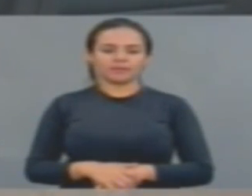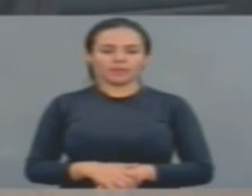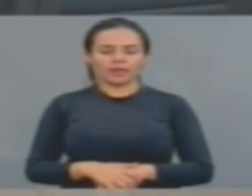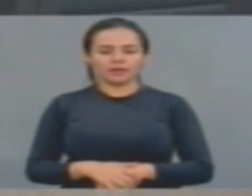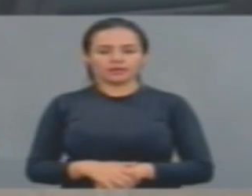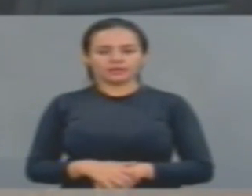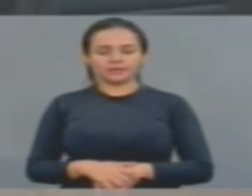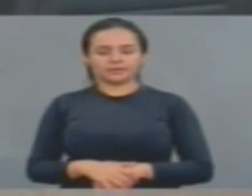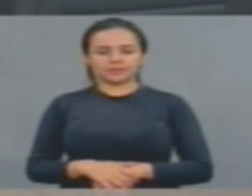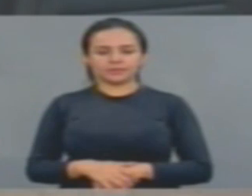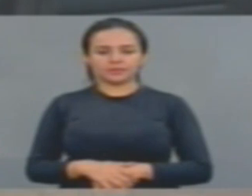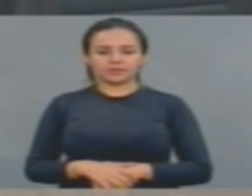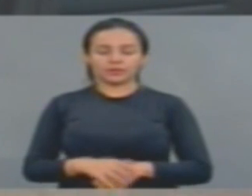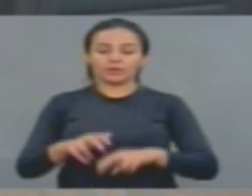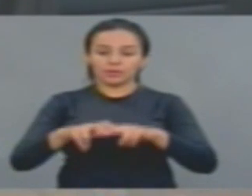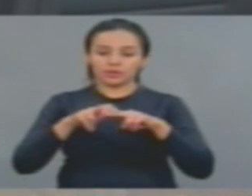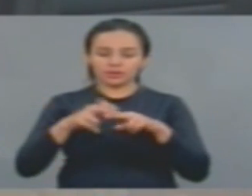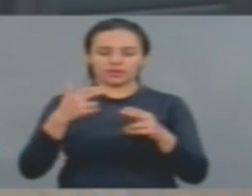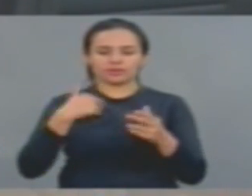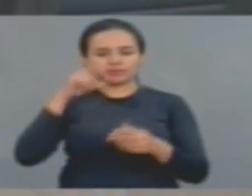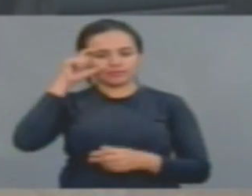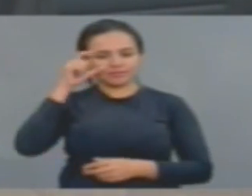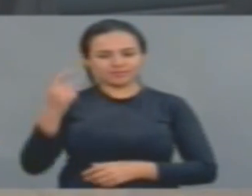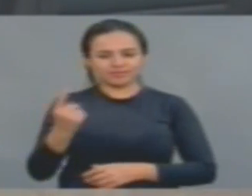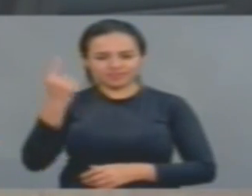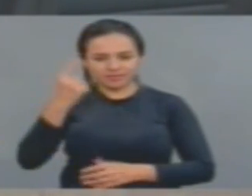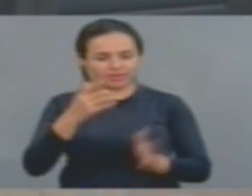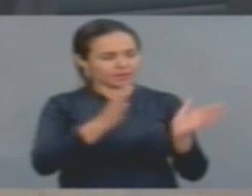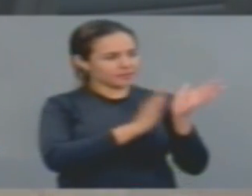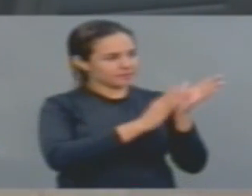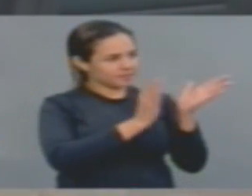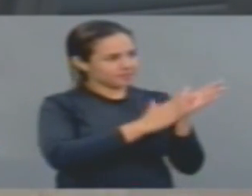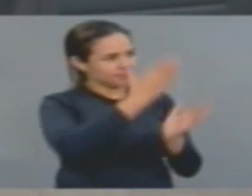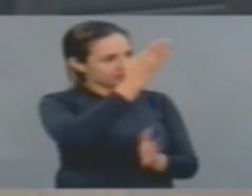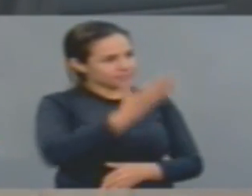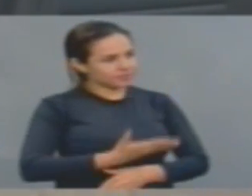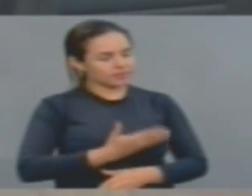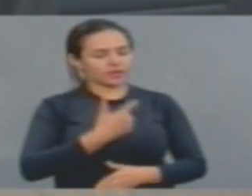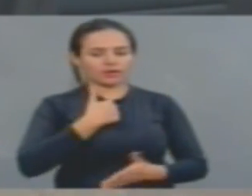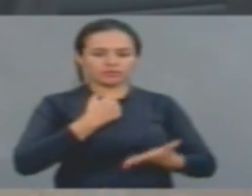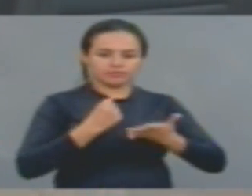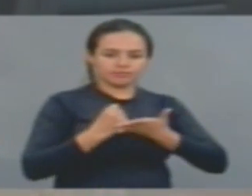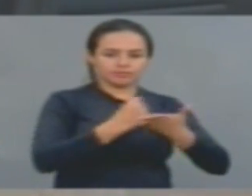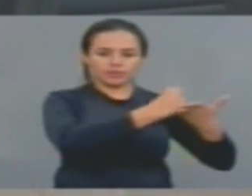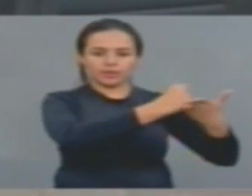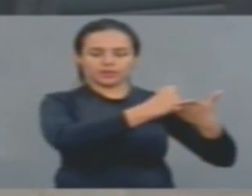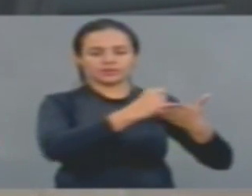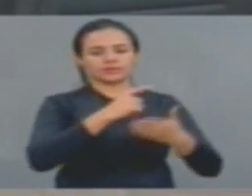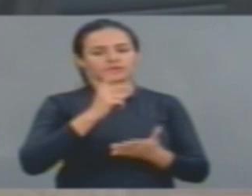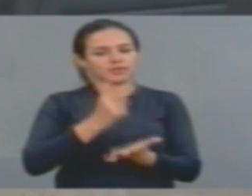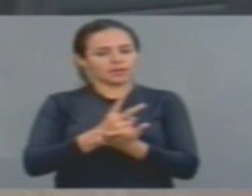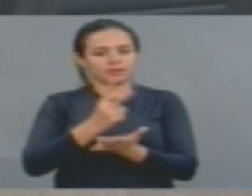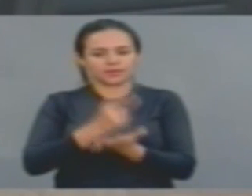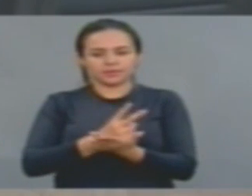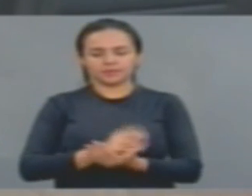praticaram algum delito. Eu quero parabenizar Vossa Excelência e tenha convicção de nossa solidariedade e da